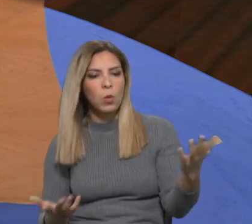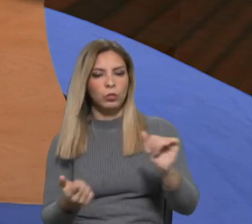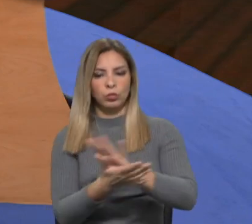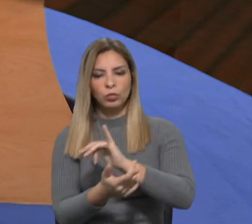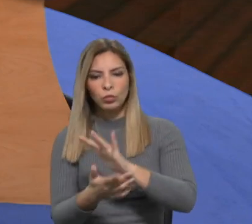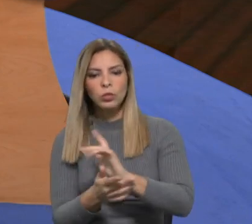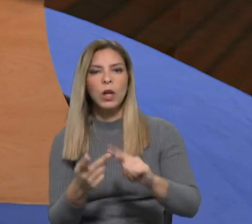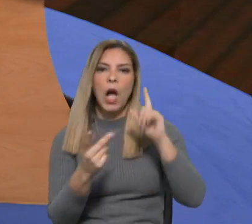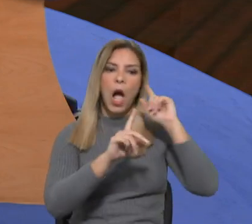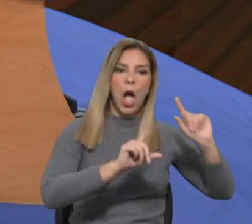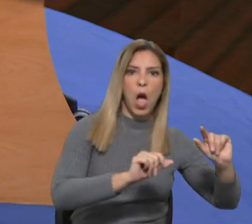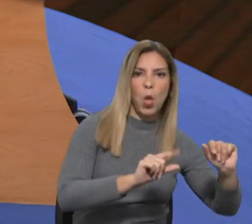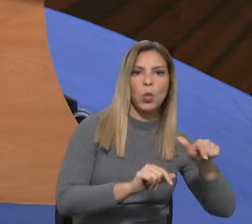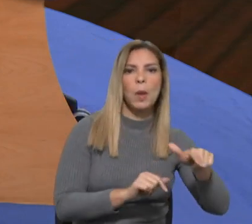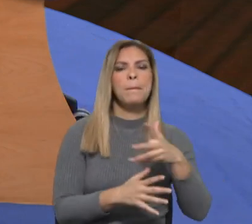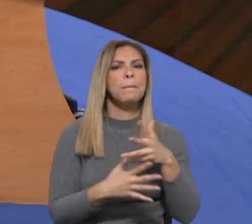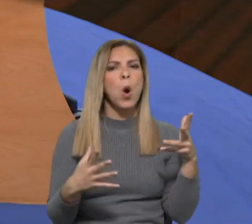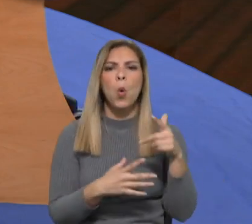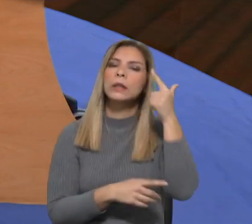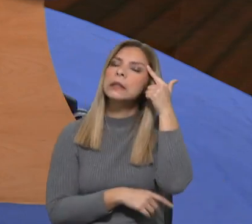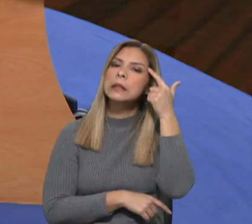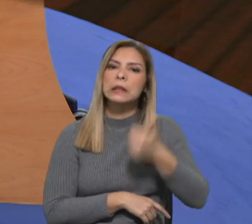as rádios procuram muitas vezes